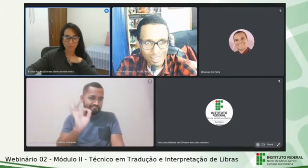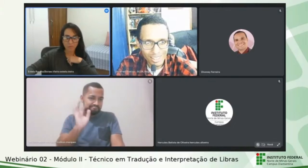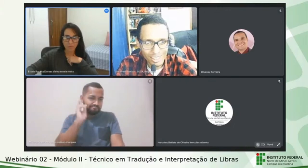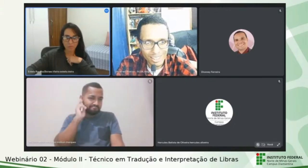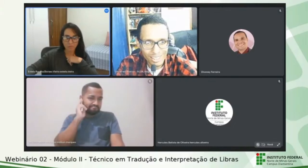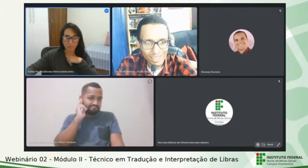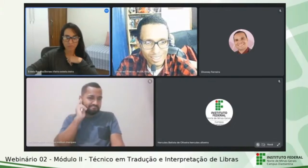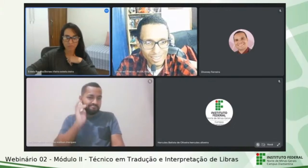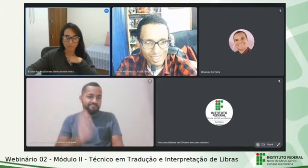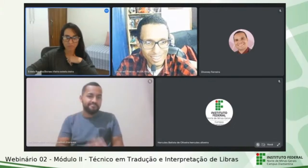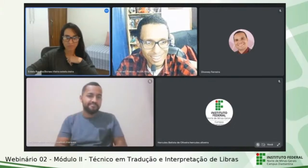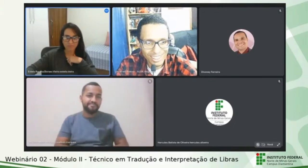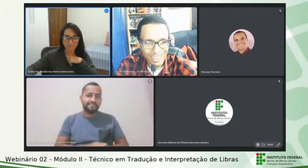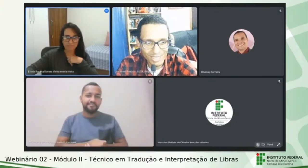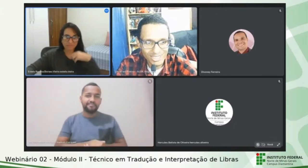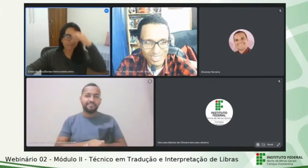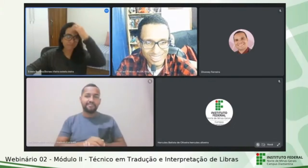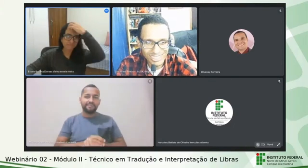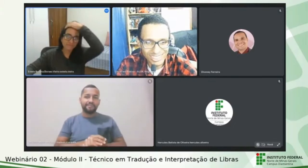Não.